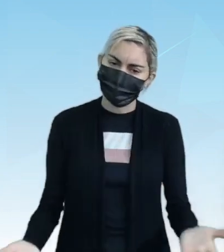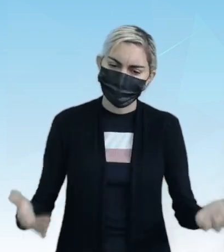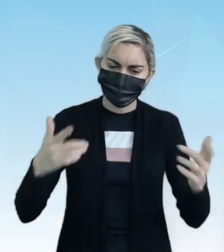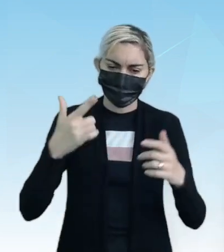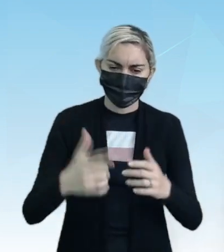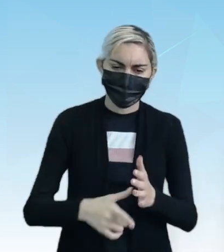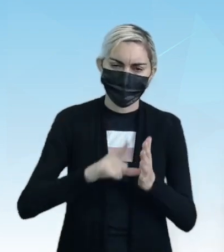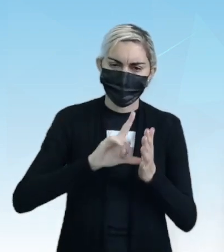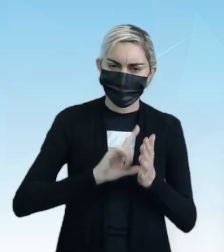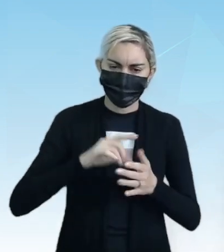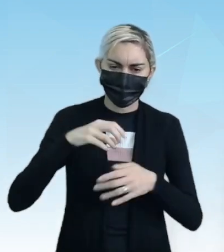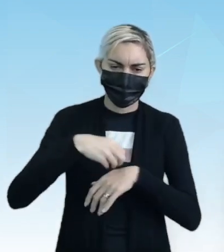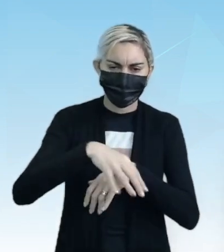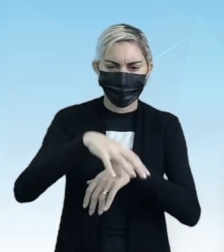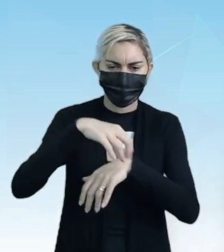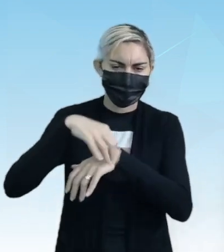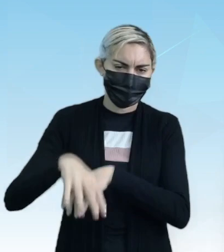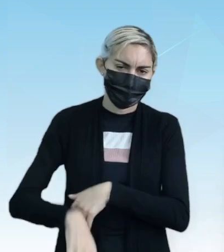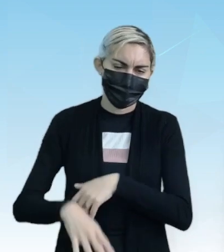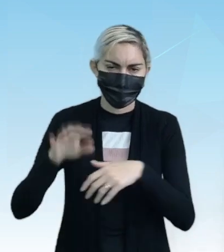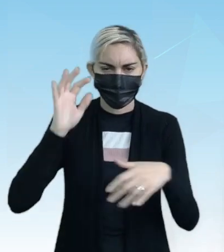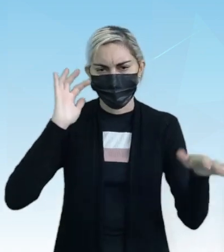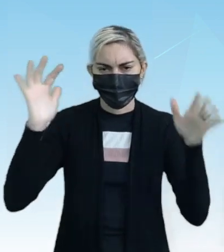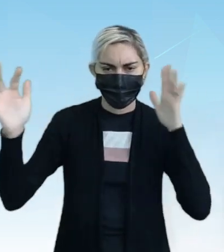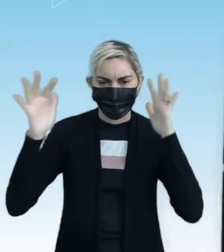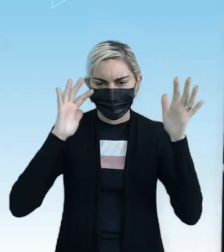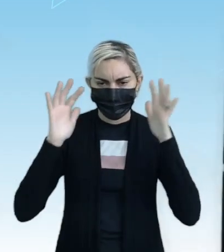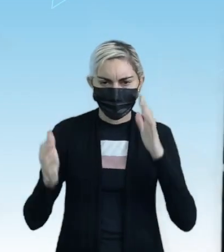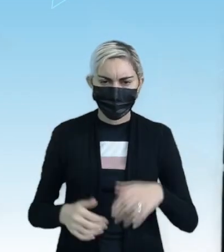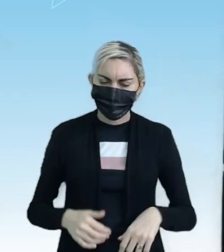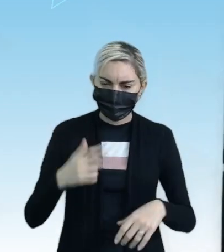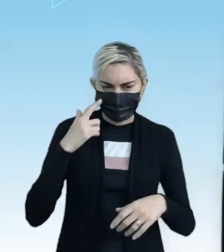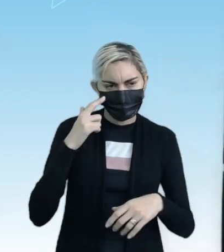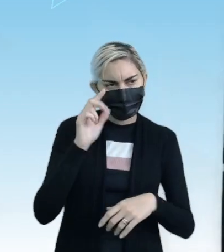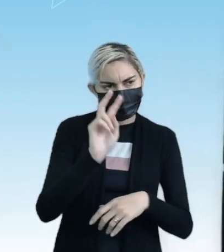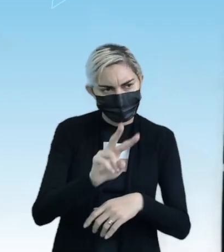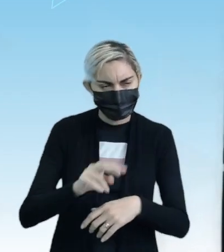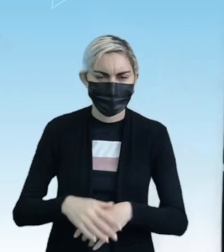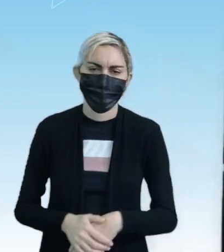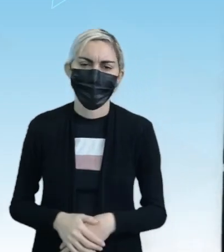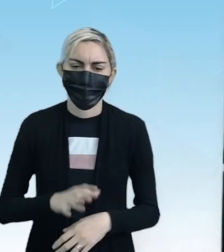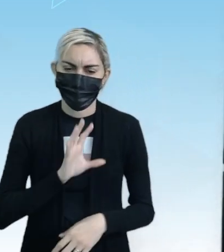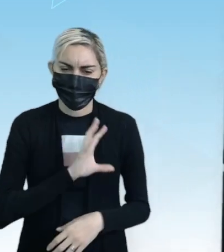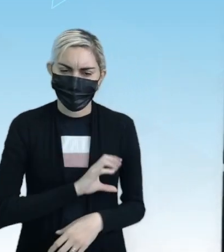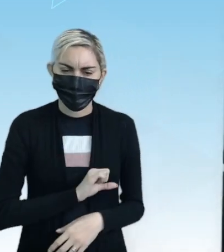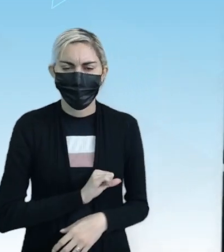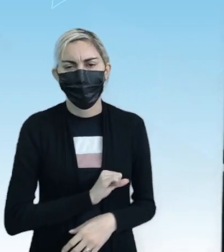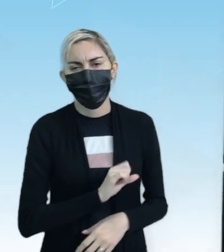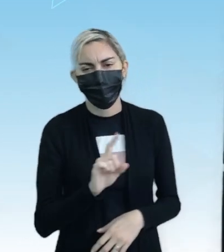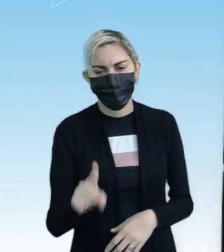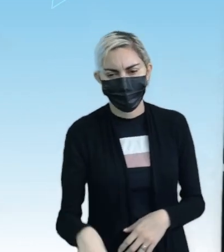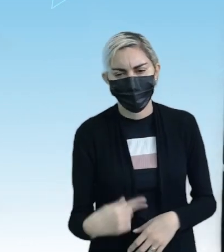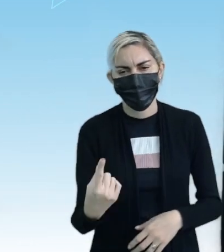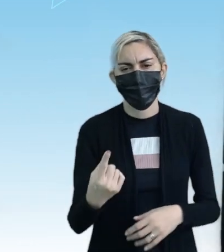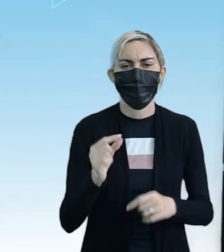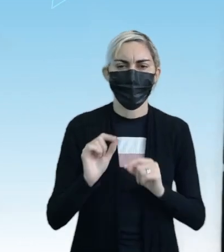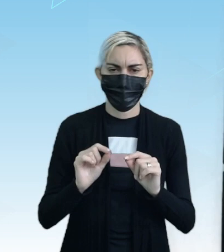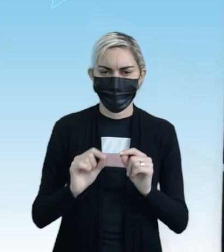Mas antes, trago para vocês uma reflexão. Acompanhem comigo. O amor é uma